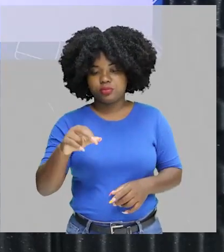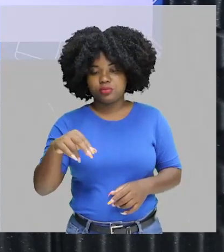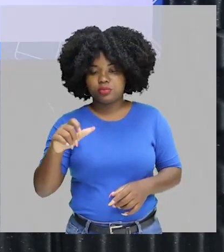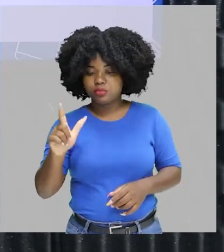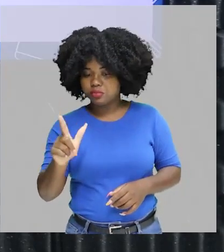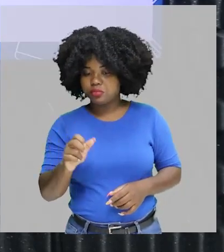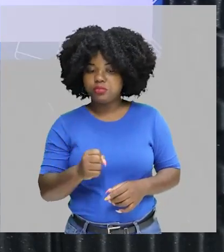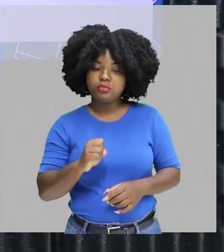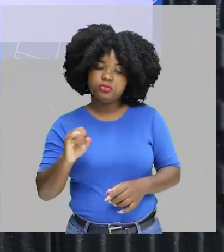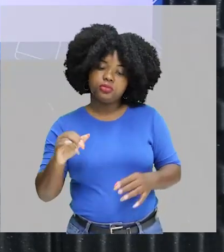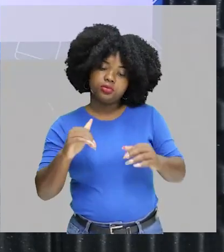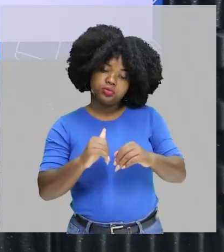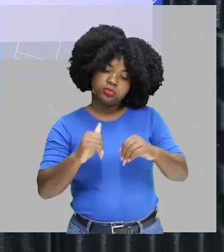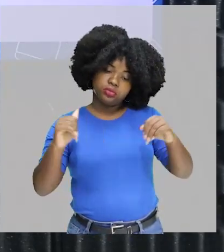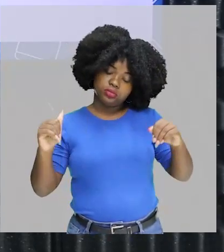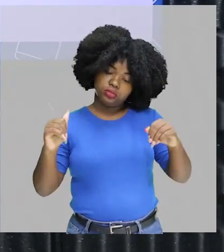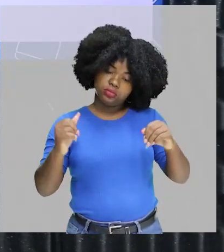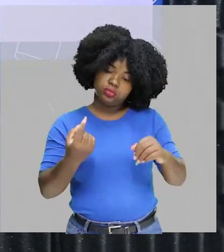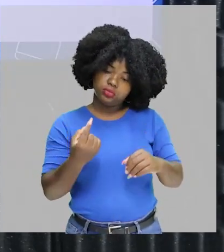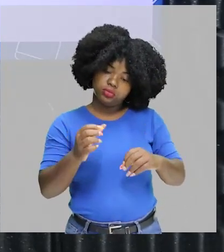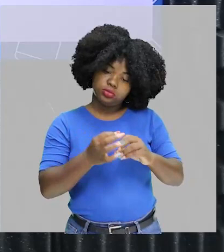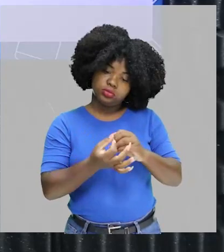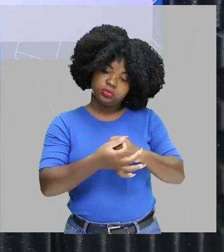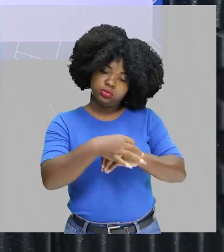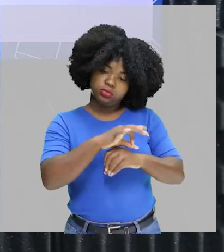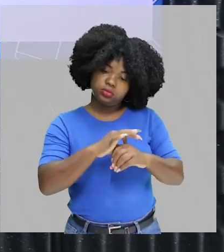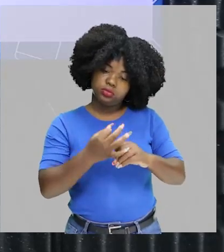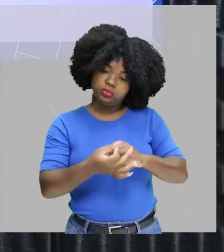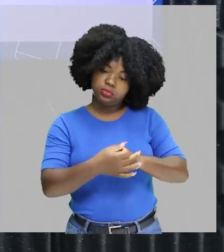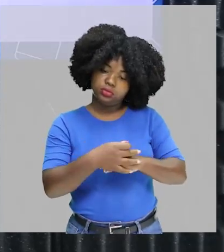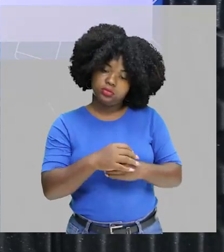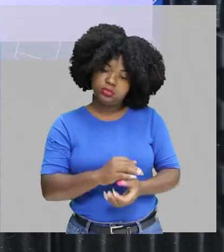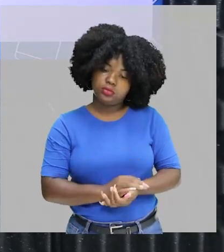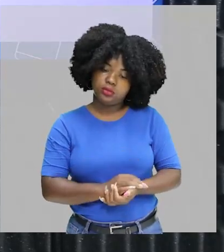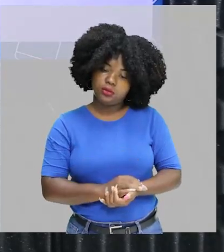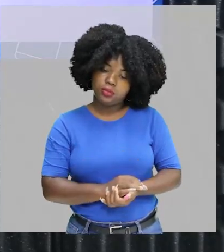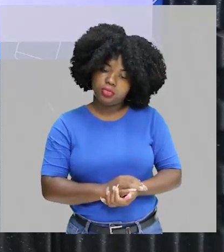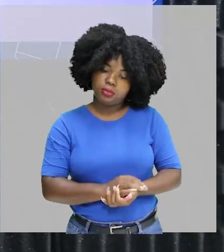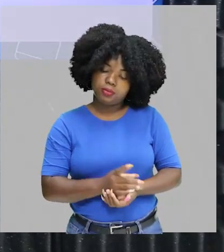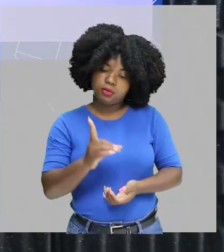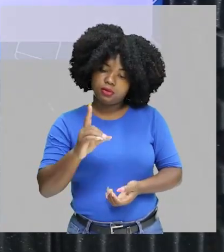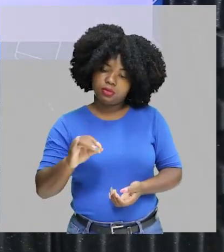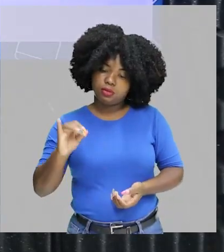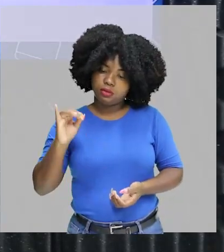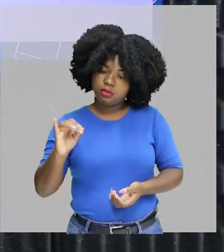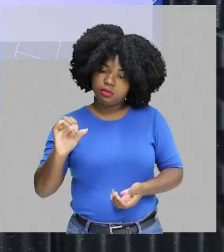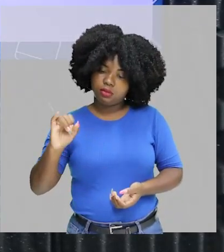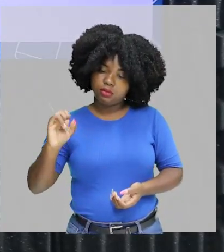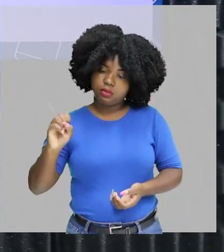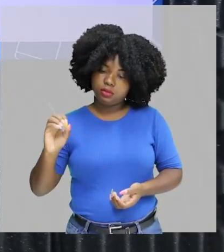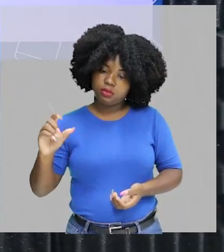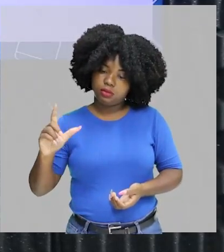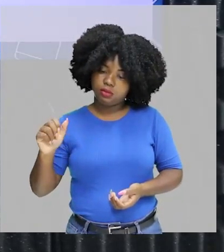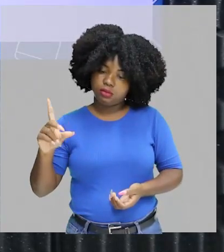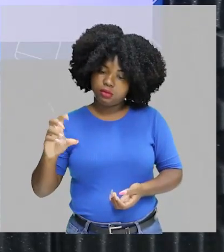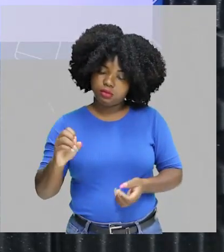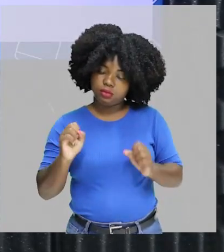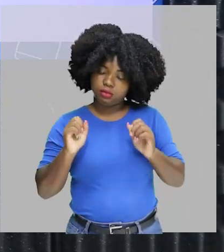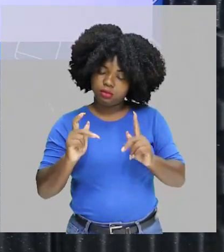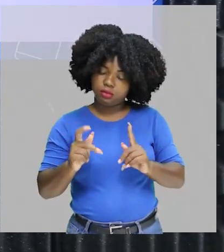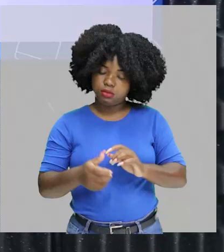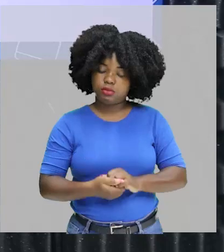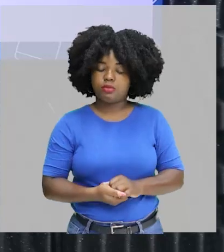Se pelo menos estiverem separados por um átomo de carbono, ok? vou ter um dialeto isolado,